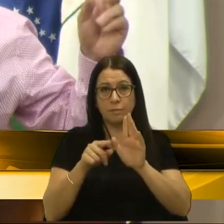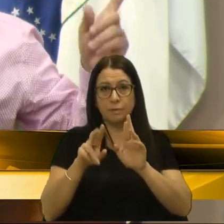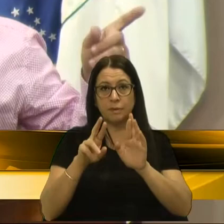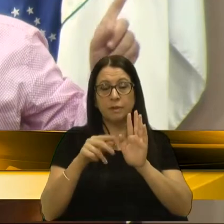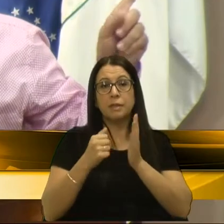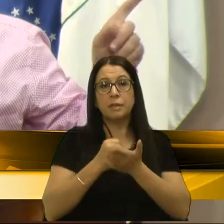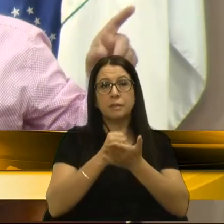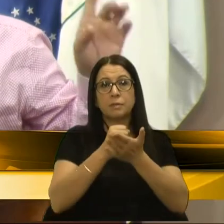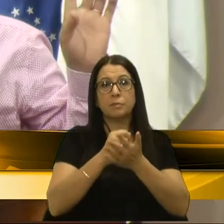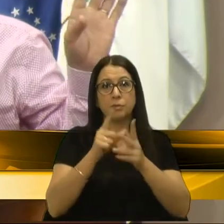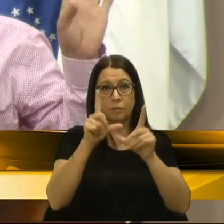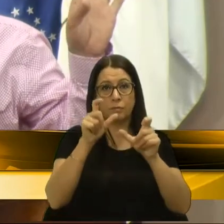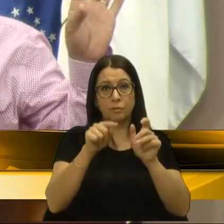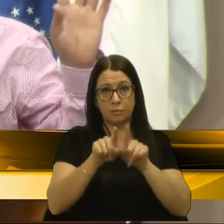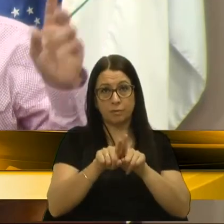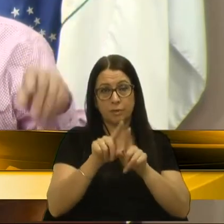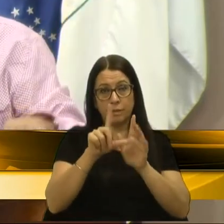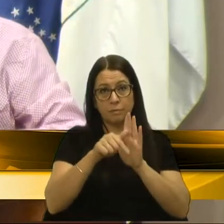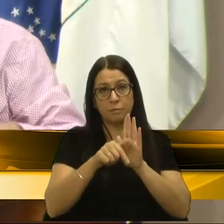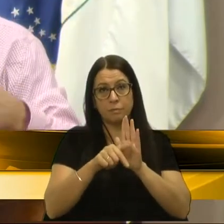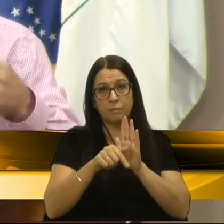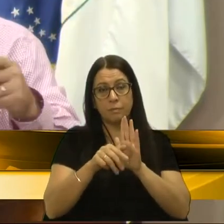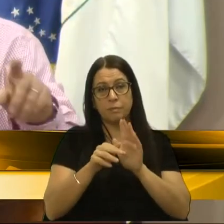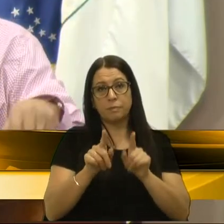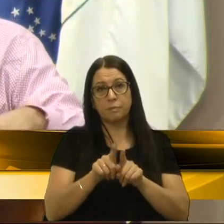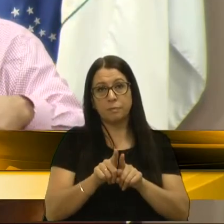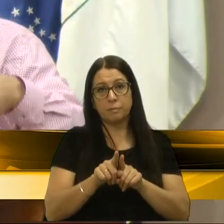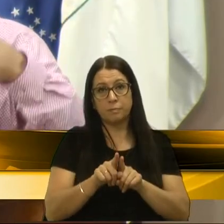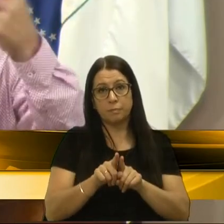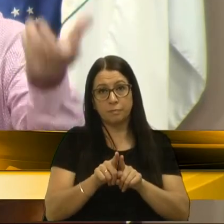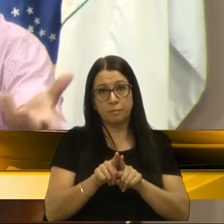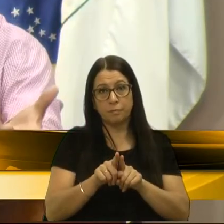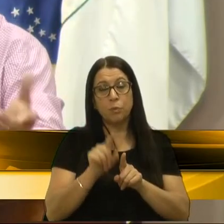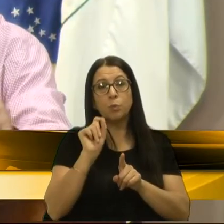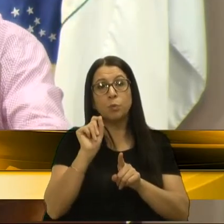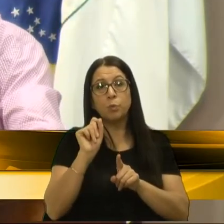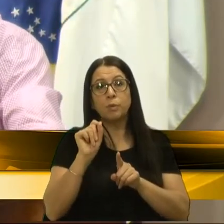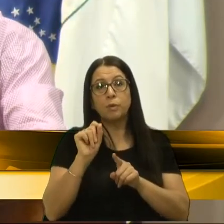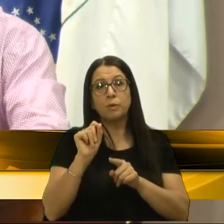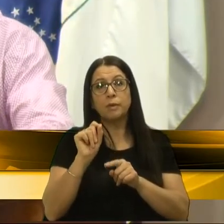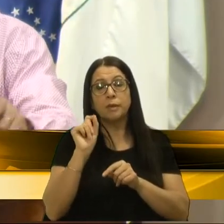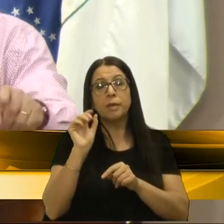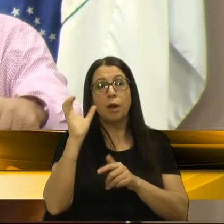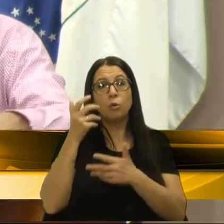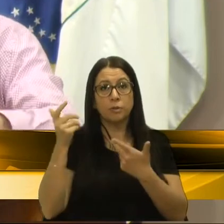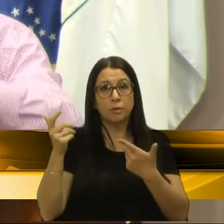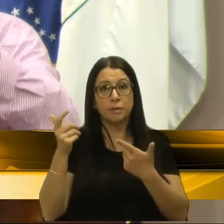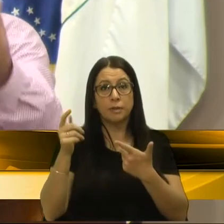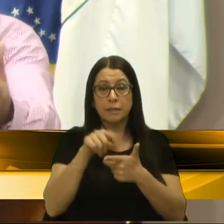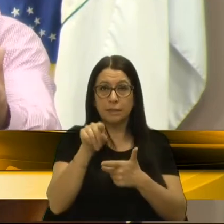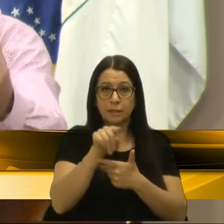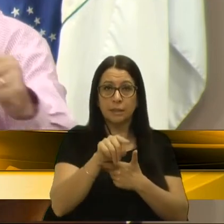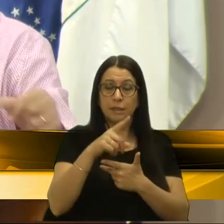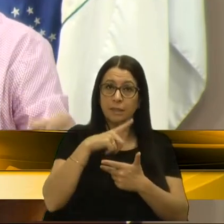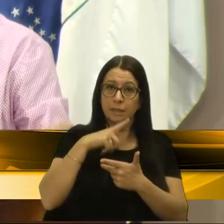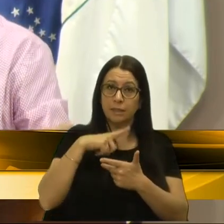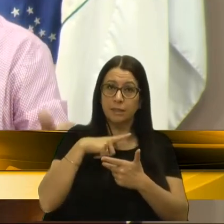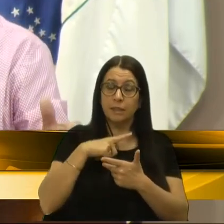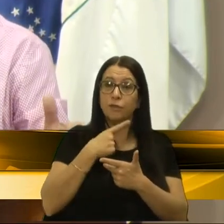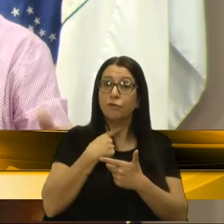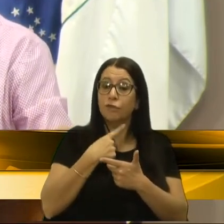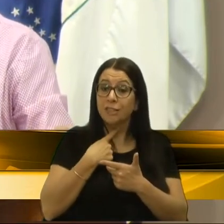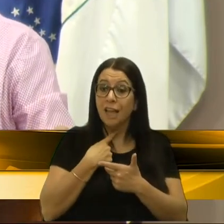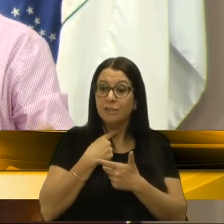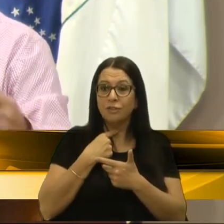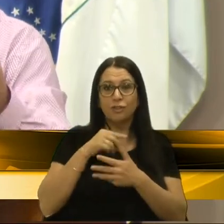aquela foto que eu vou finalizar depois, inclusive do o que ainda ocasionou para quem tem essa vontade de